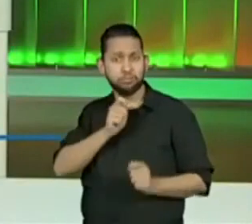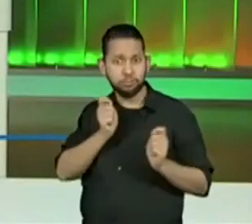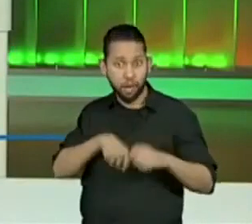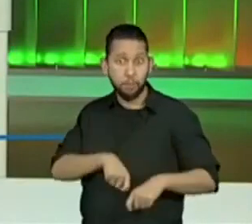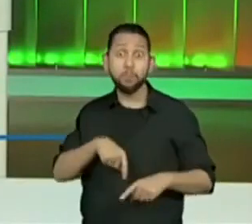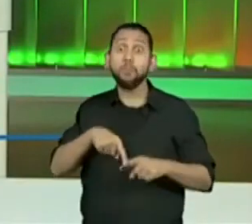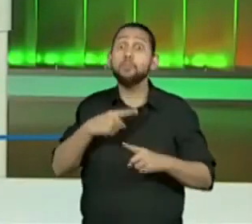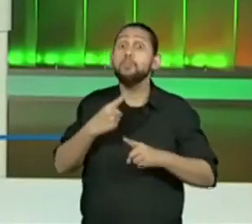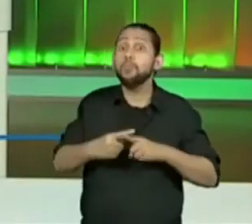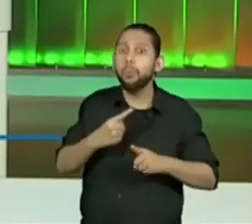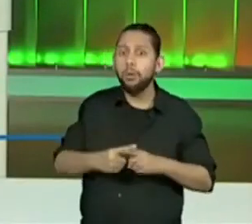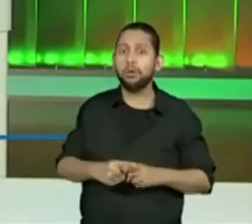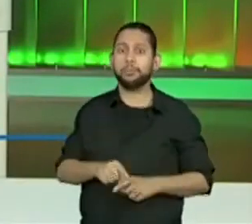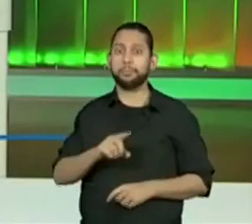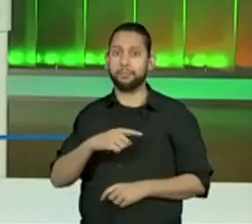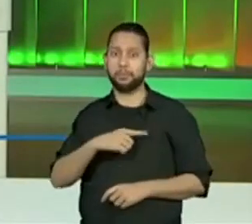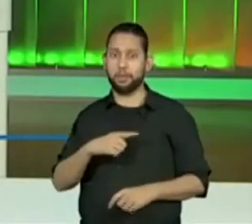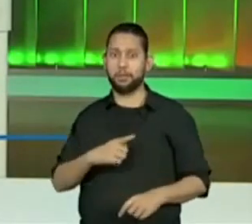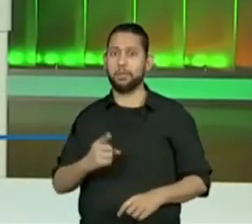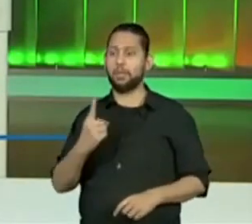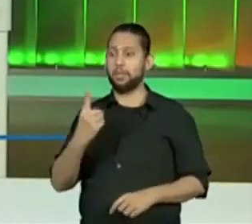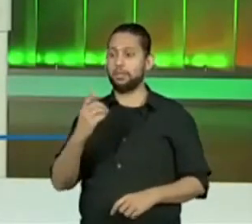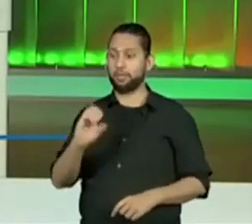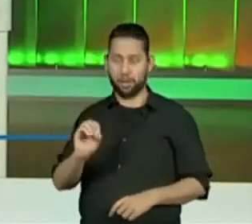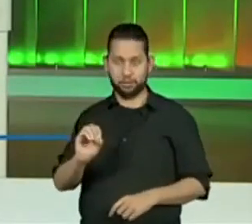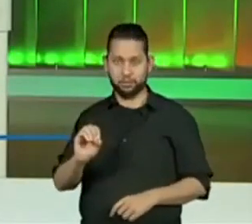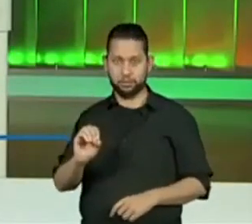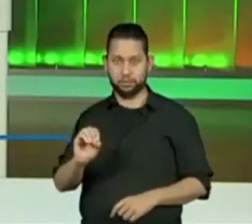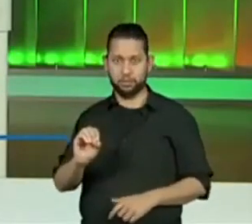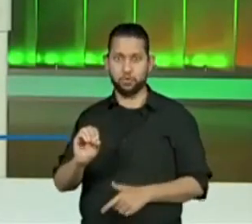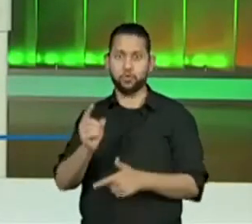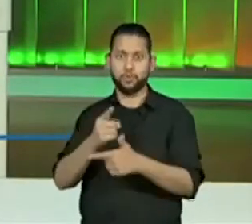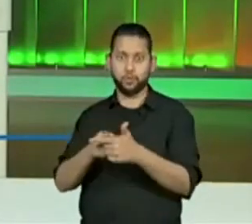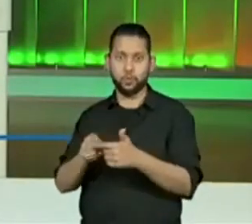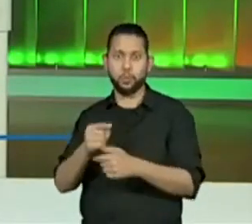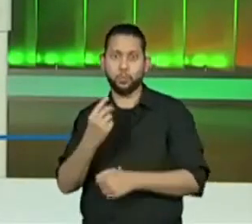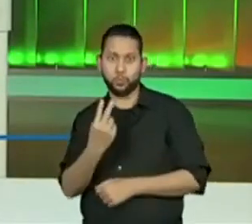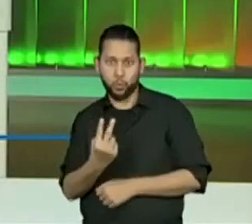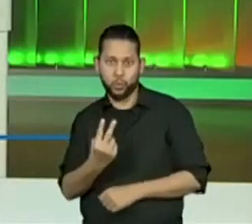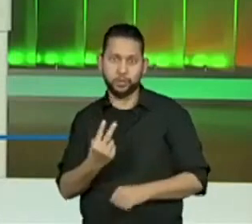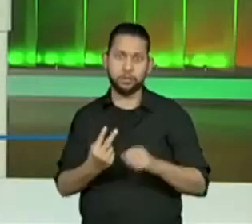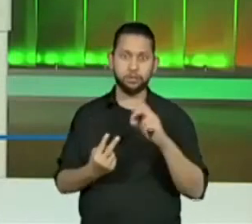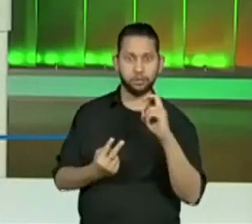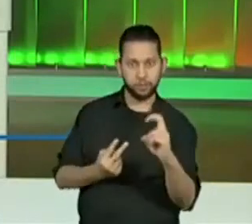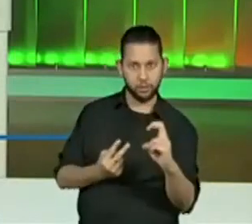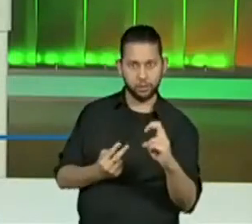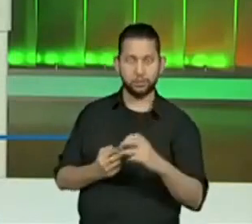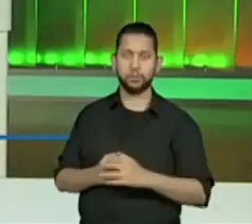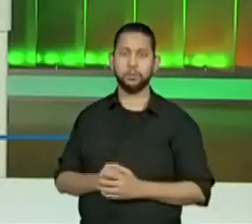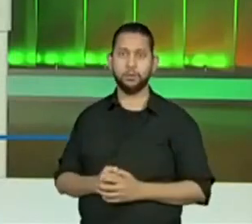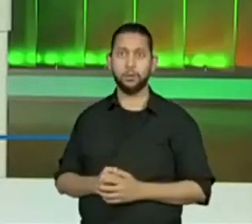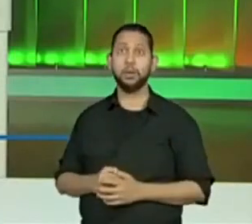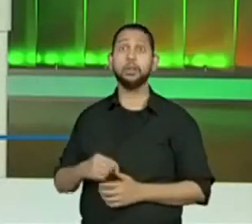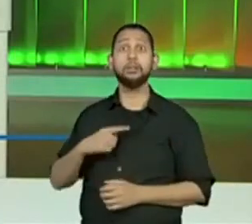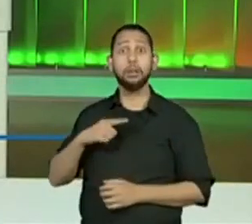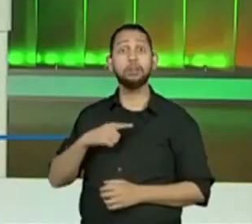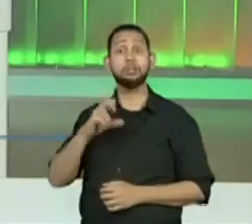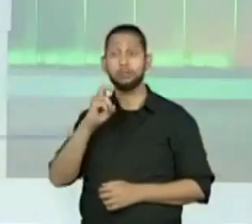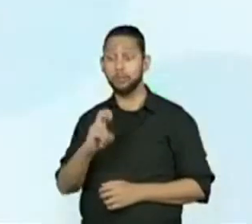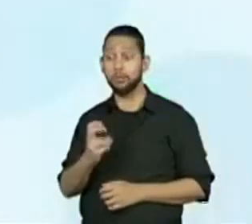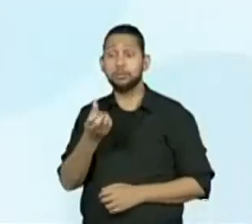da abobrinha posso dividir 56 por dois posso fazer da mesma forma com as caixinhas